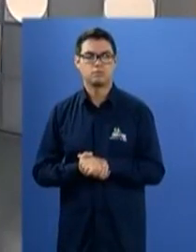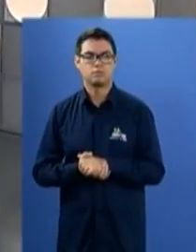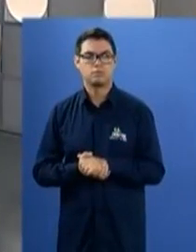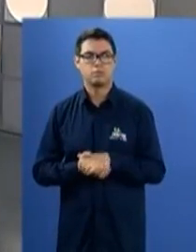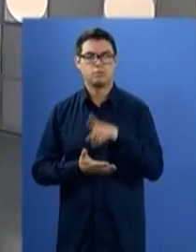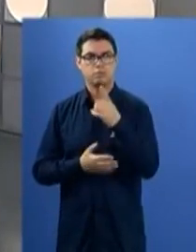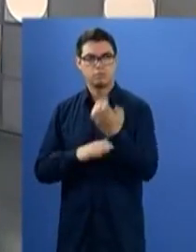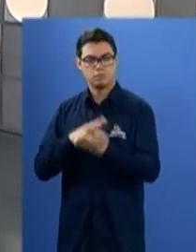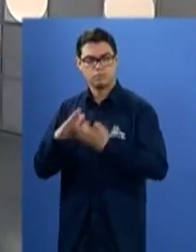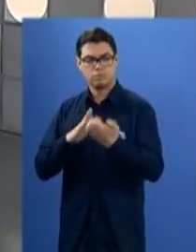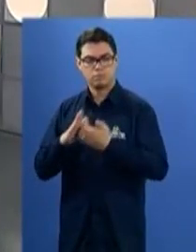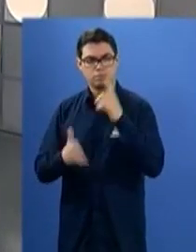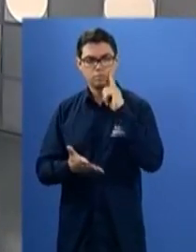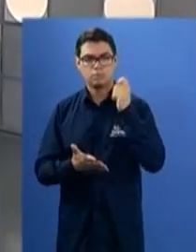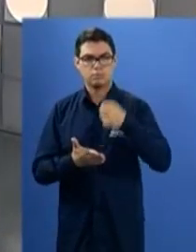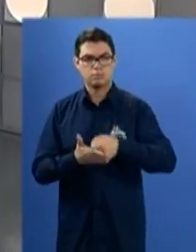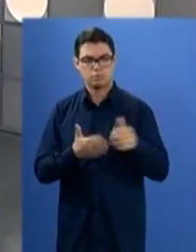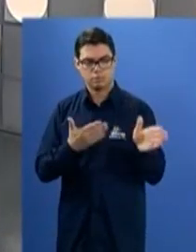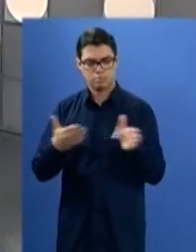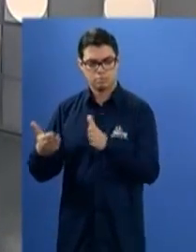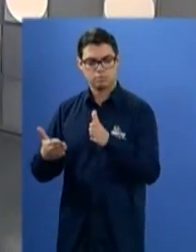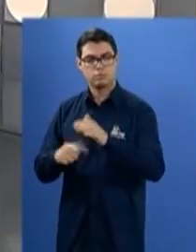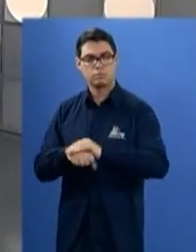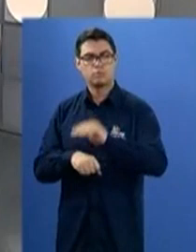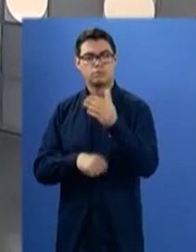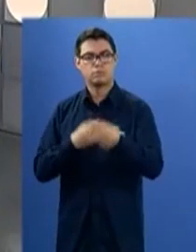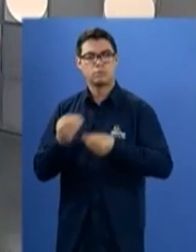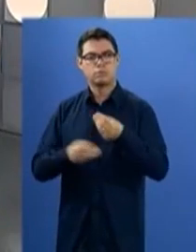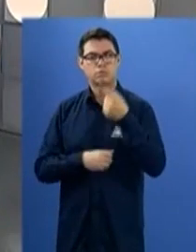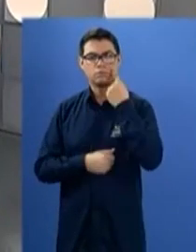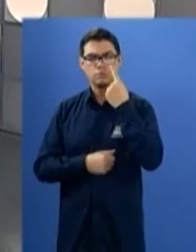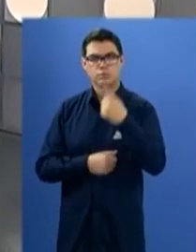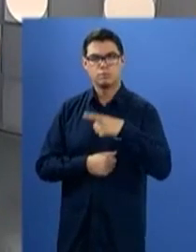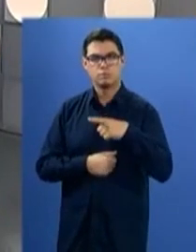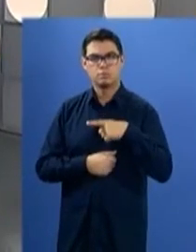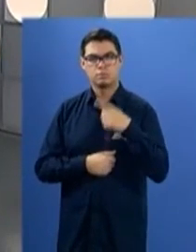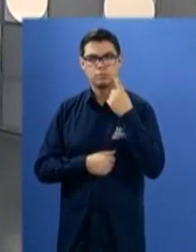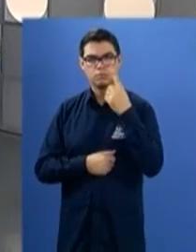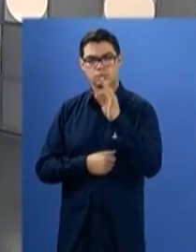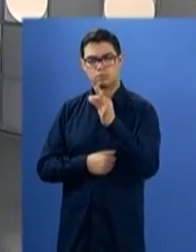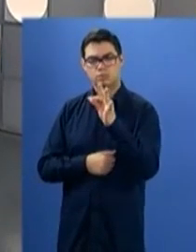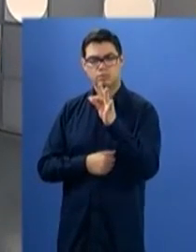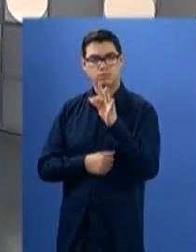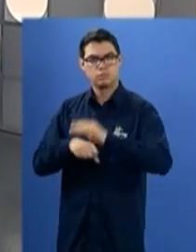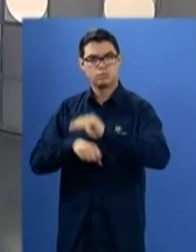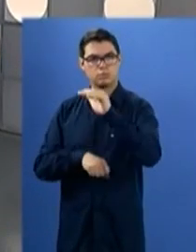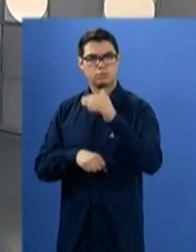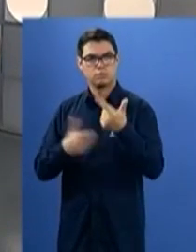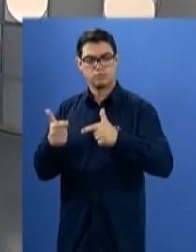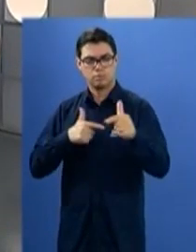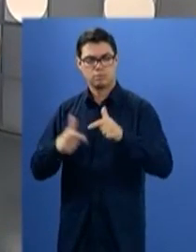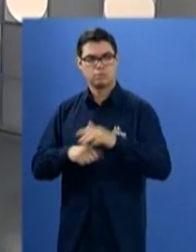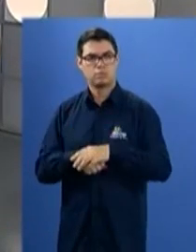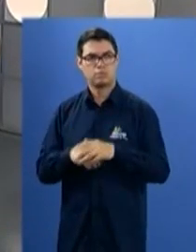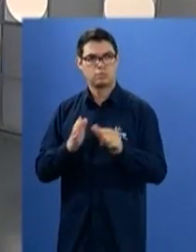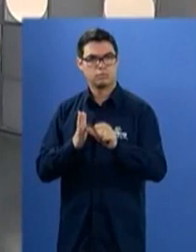Uma empresa decide aumentar a produção adotando um terceiro turno de trabalho. Porém, se o